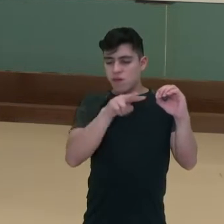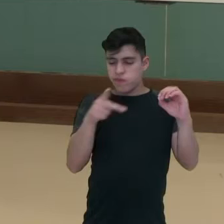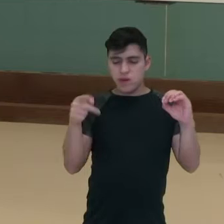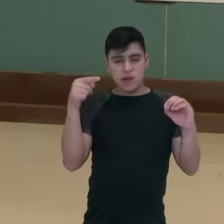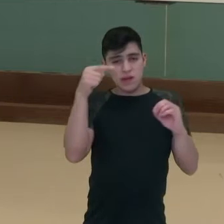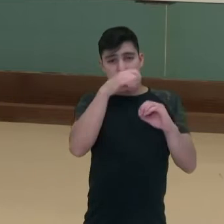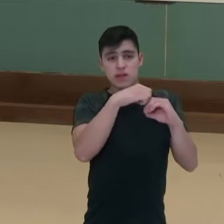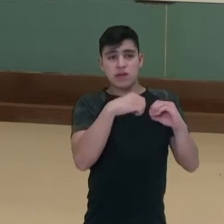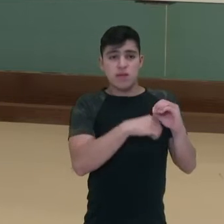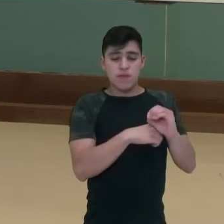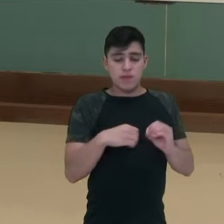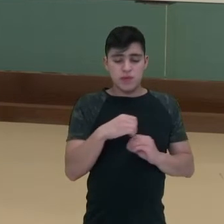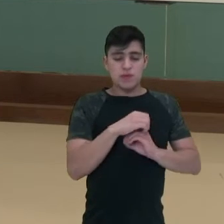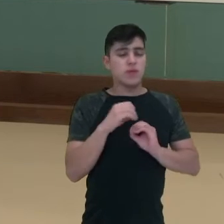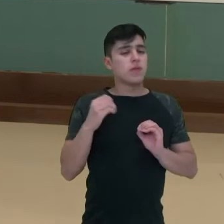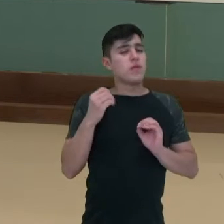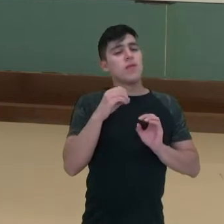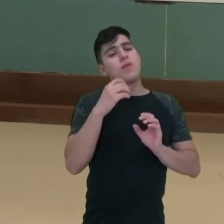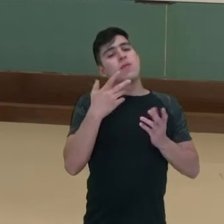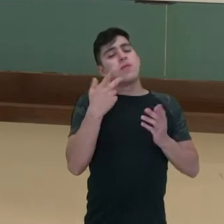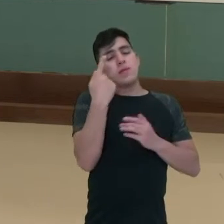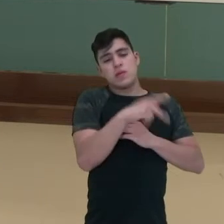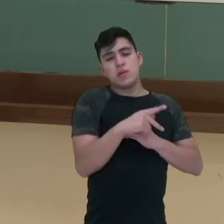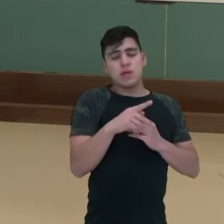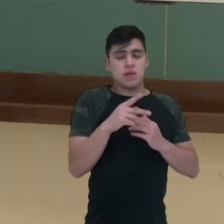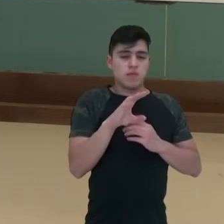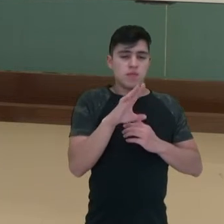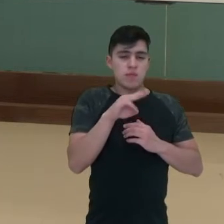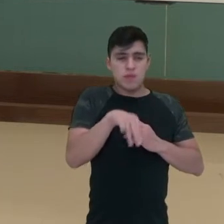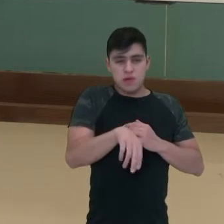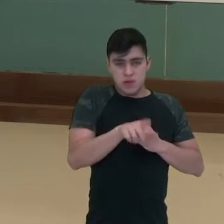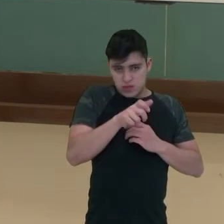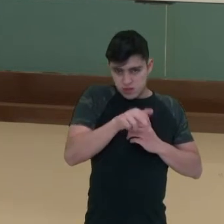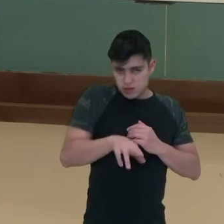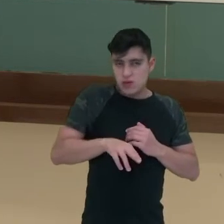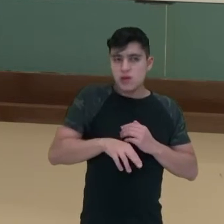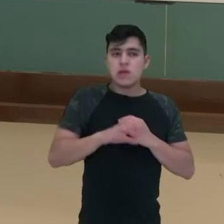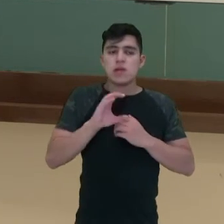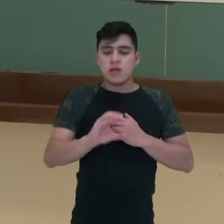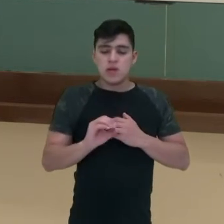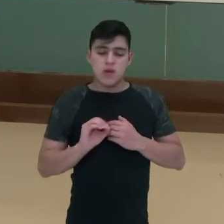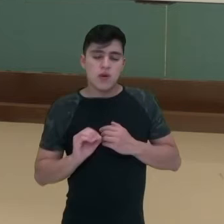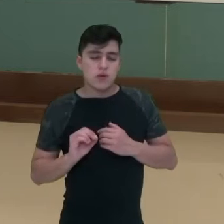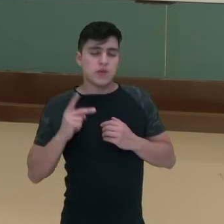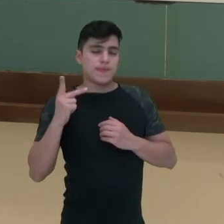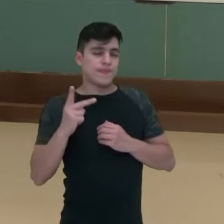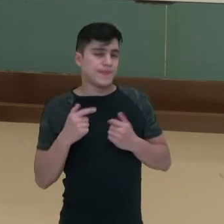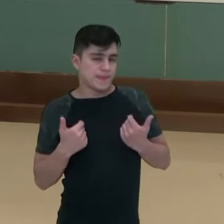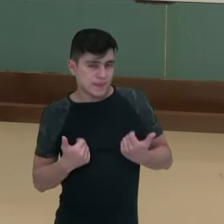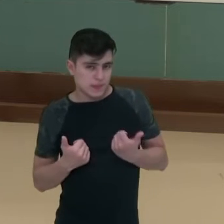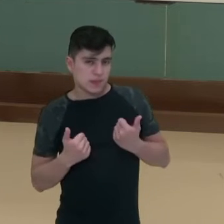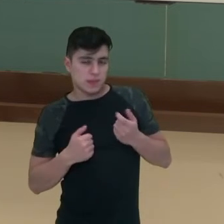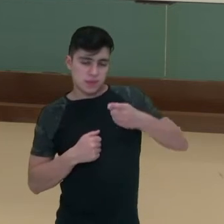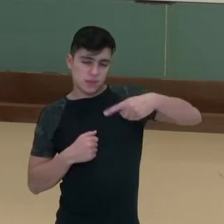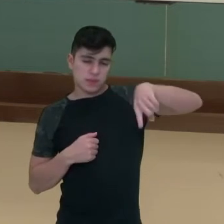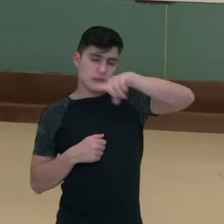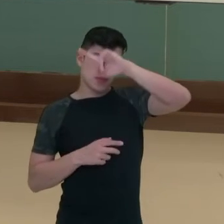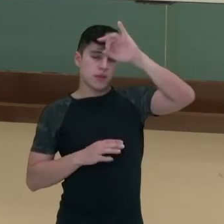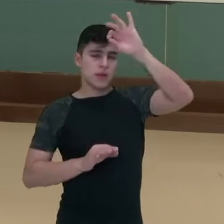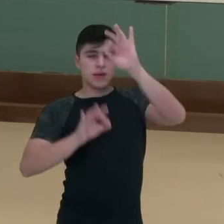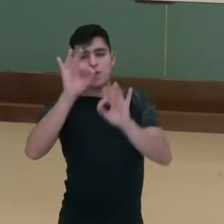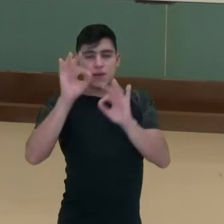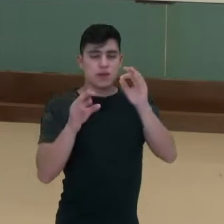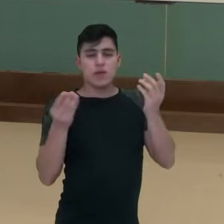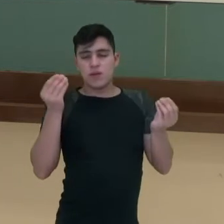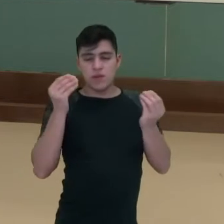Qual composto, professora? O dióxido de carbono, CO2. Então, é para realizar a